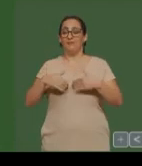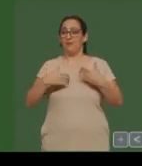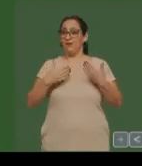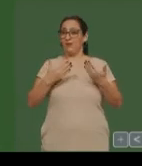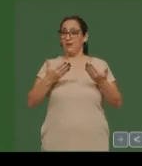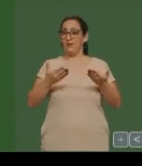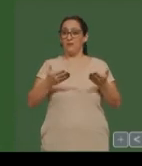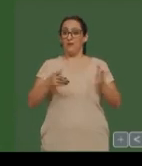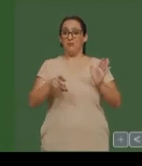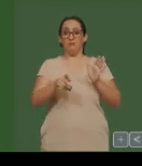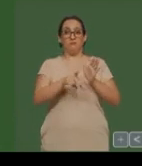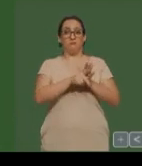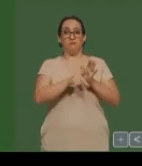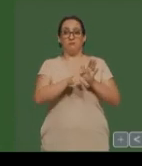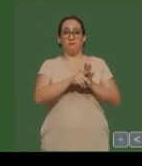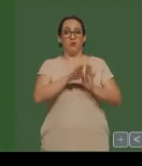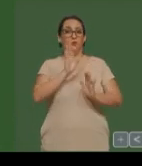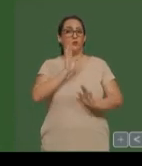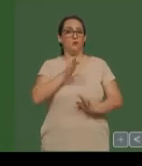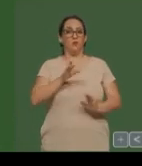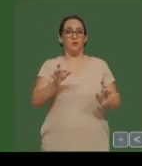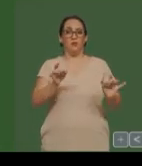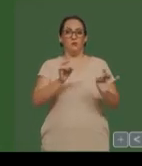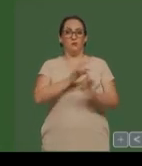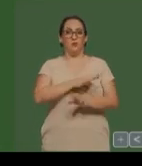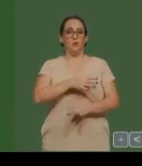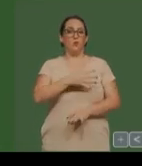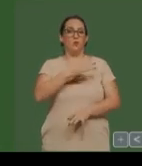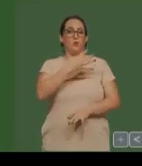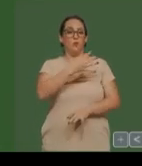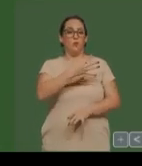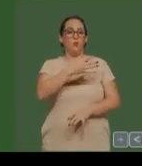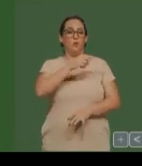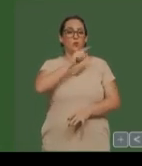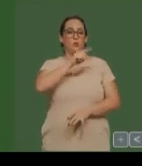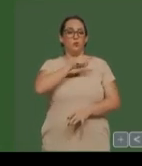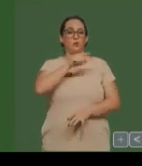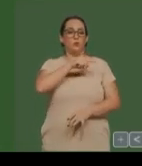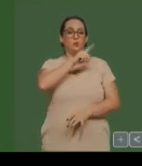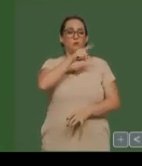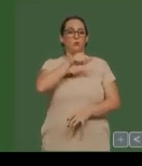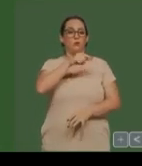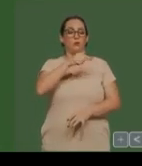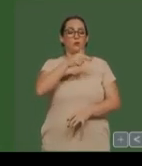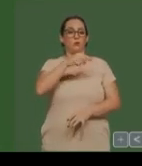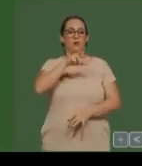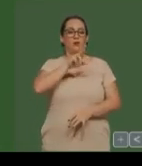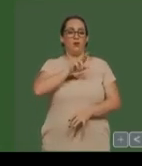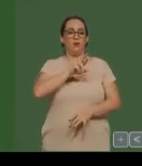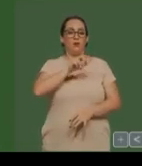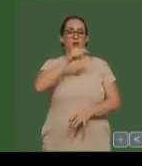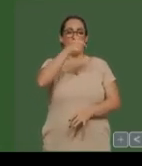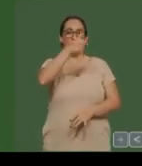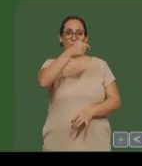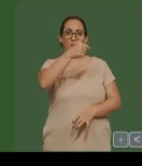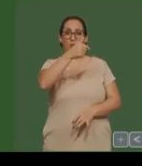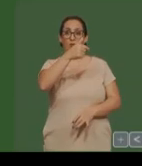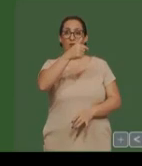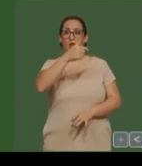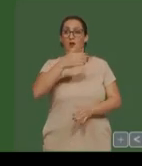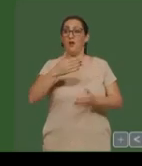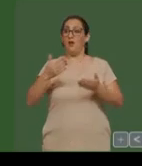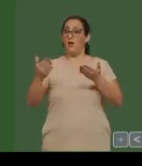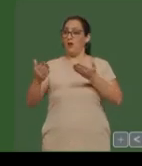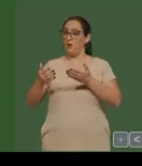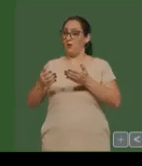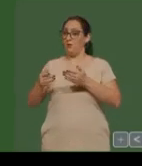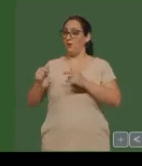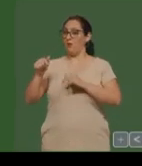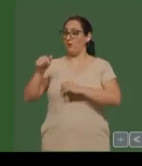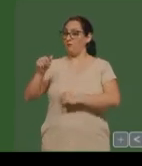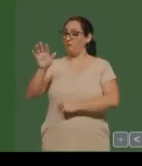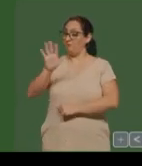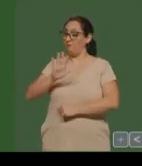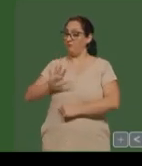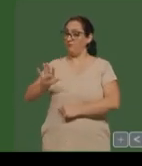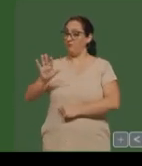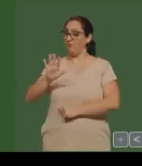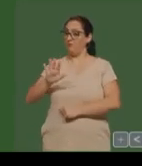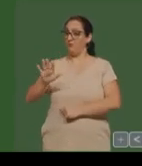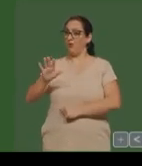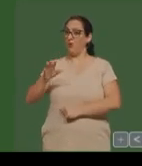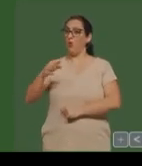Simplesmente 4πr2. E aqui vai ficar a área 2 igual